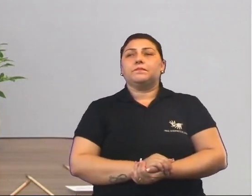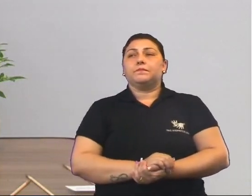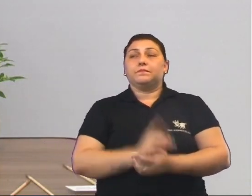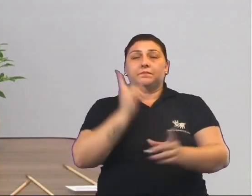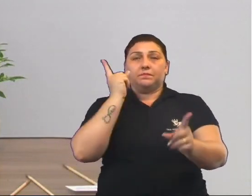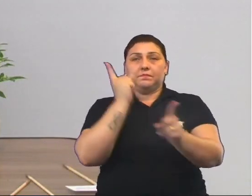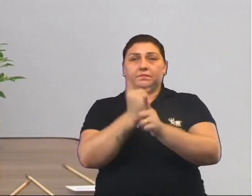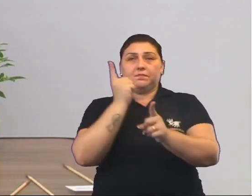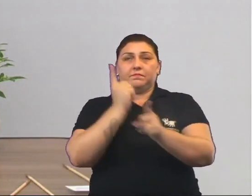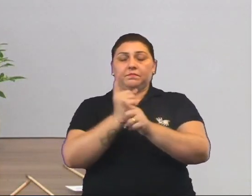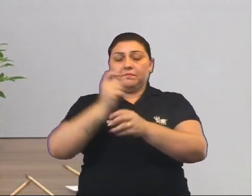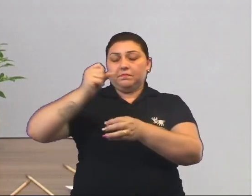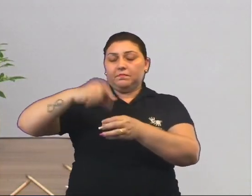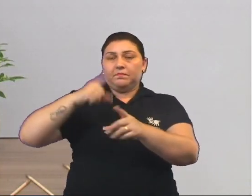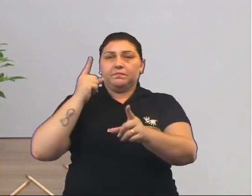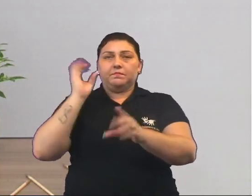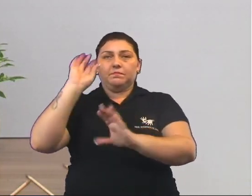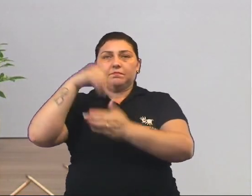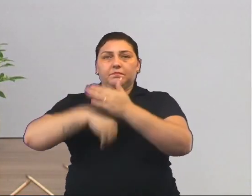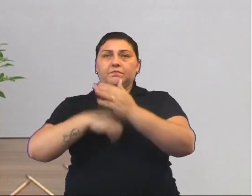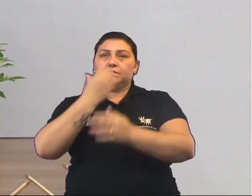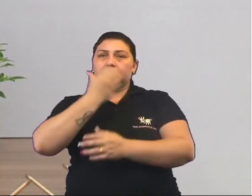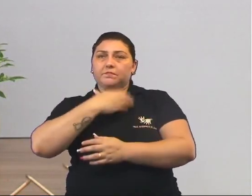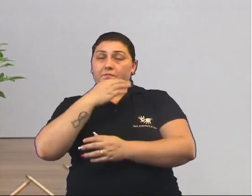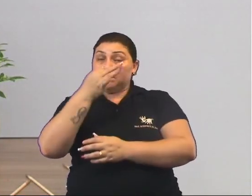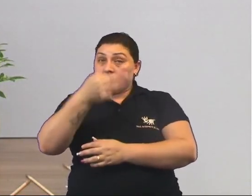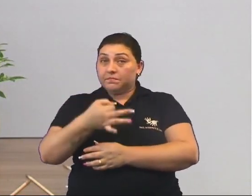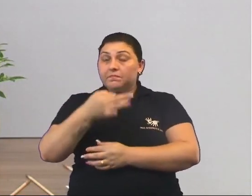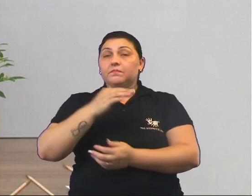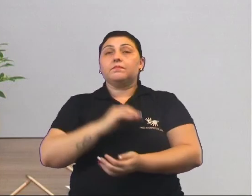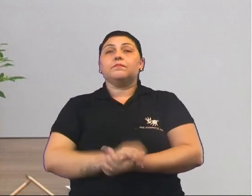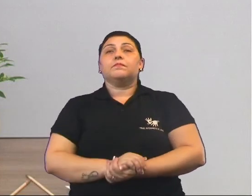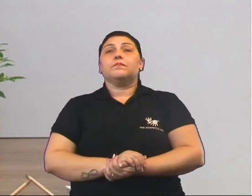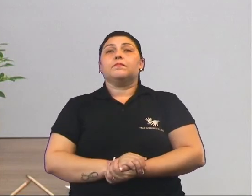nós encontramos a sementinha dentro dos frutos, certo?